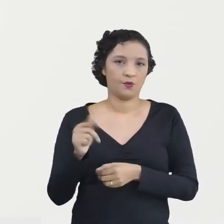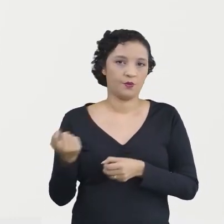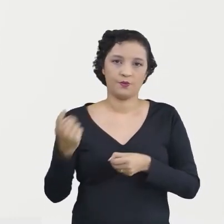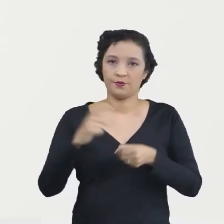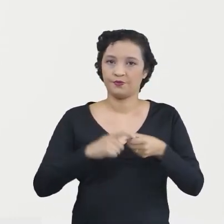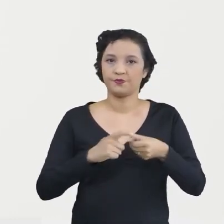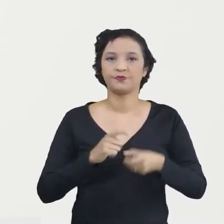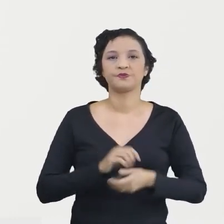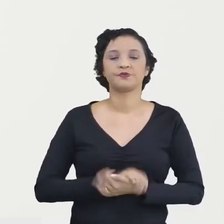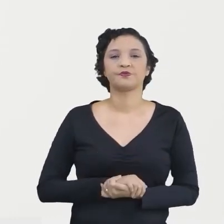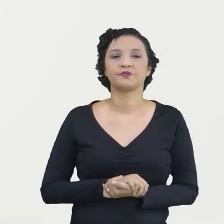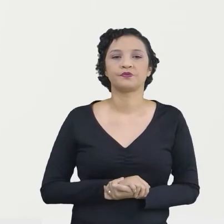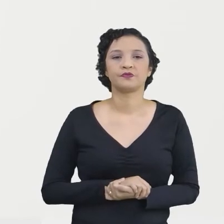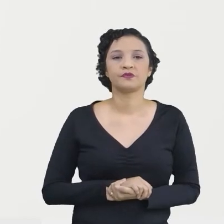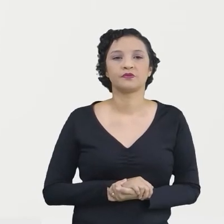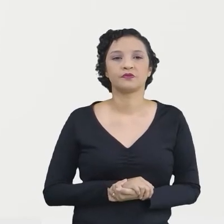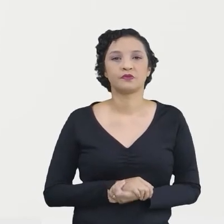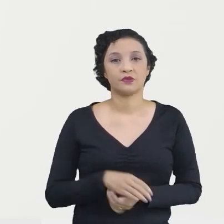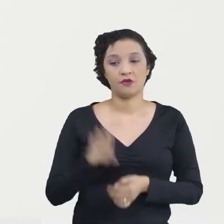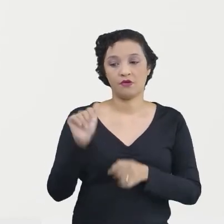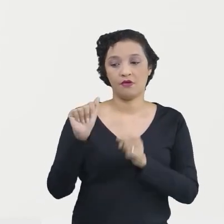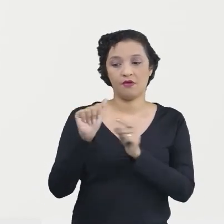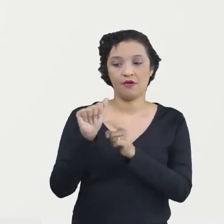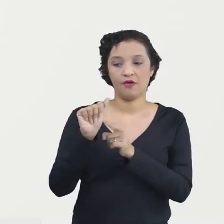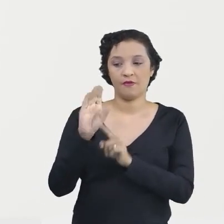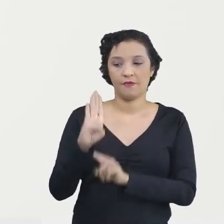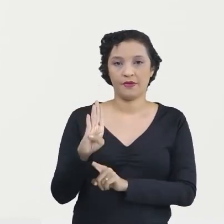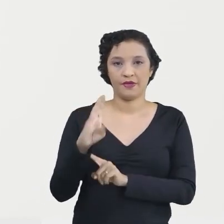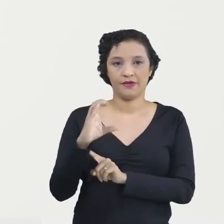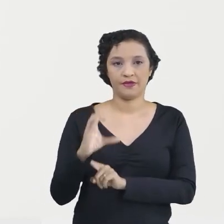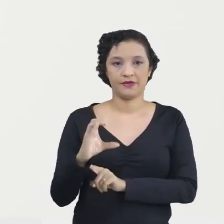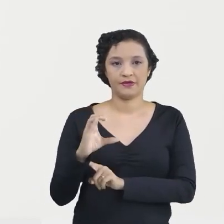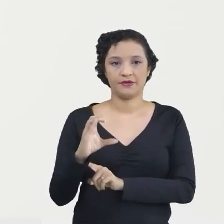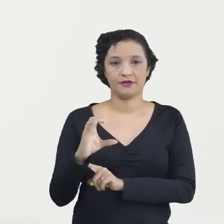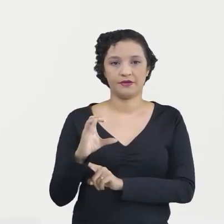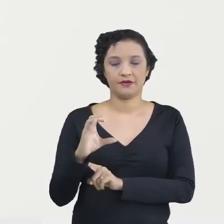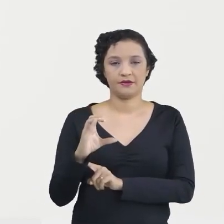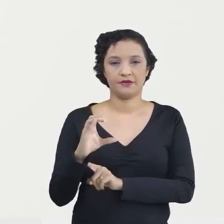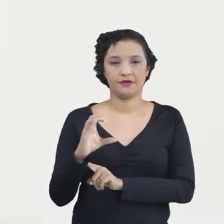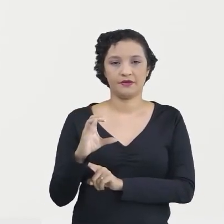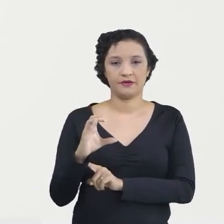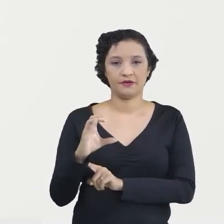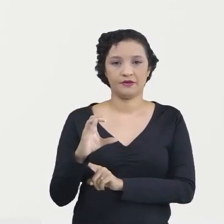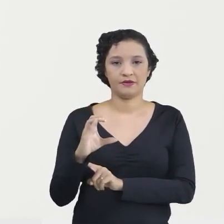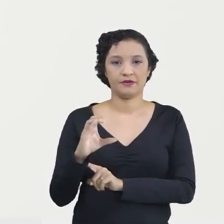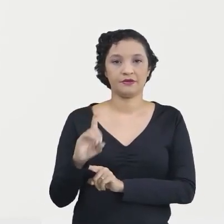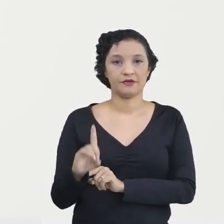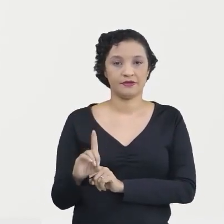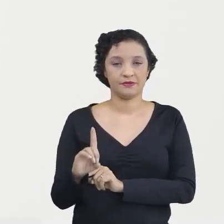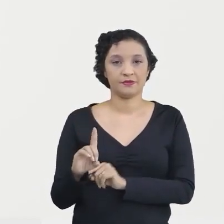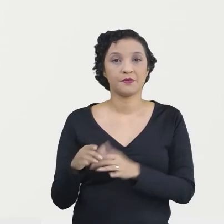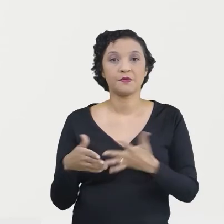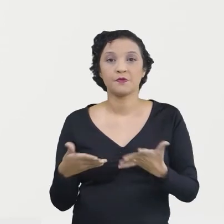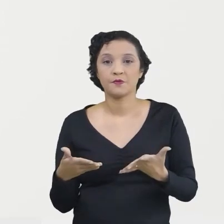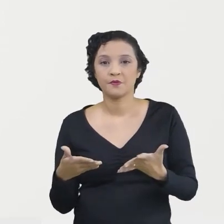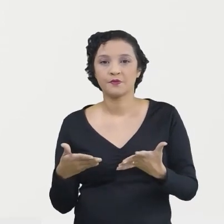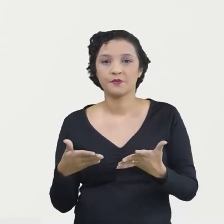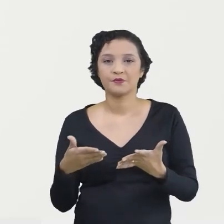Quais são as alternativas que a gente tem? A, B e C. O que vocês marcaram? Vamos ver?